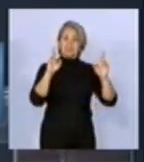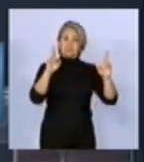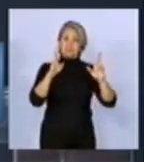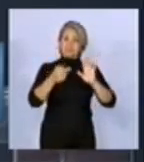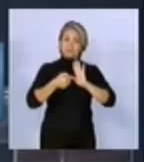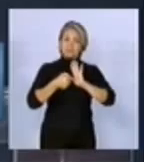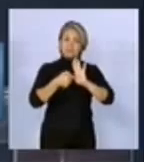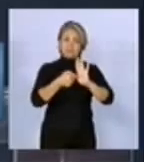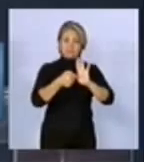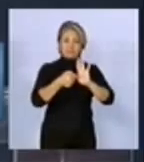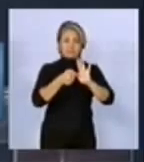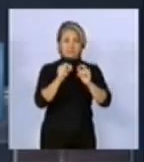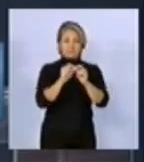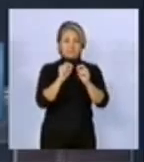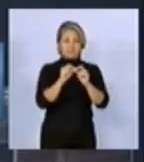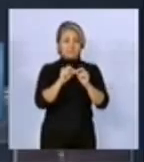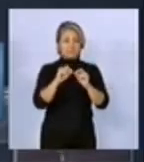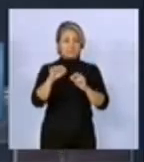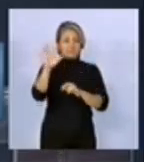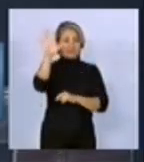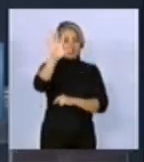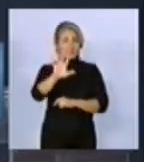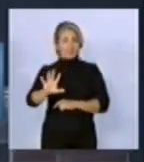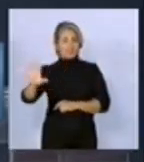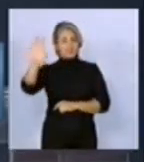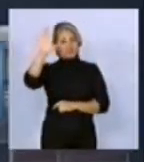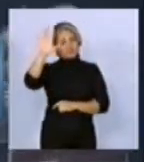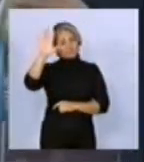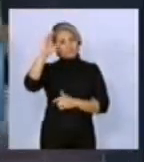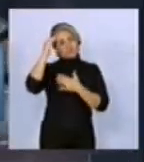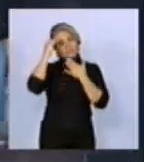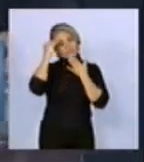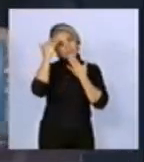feita em nossa região Muito